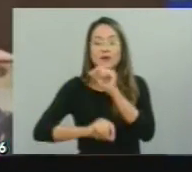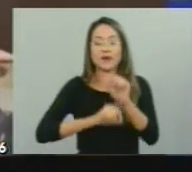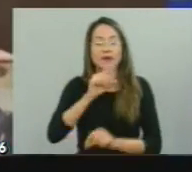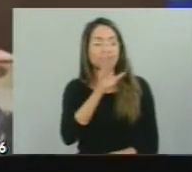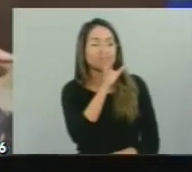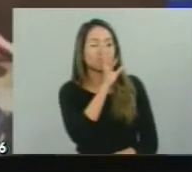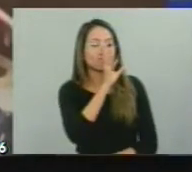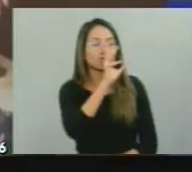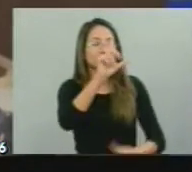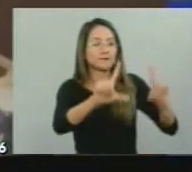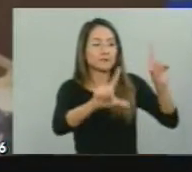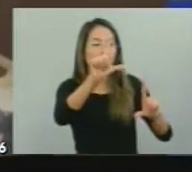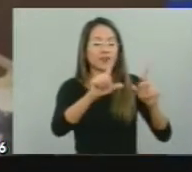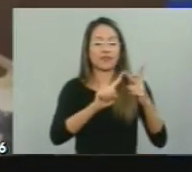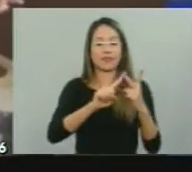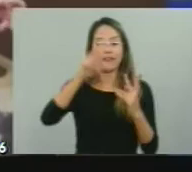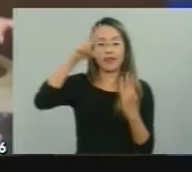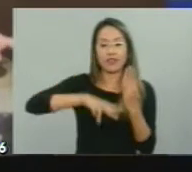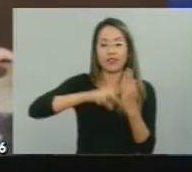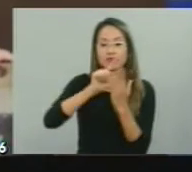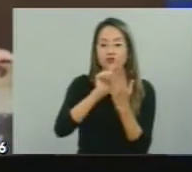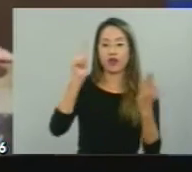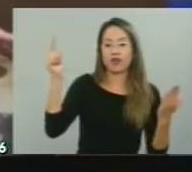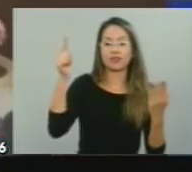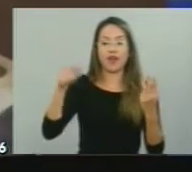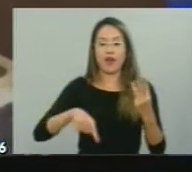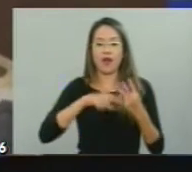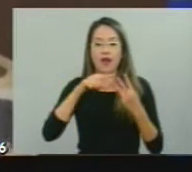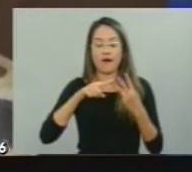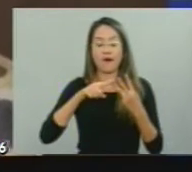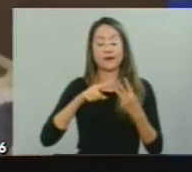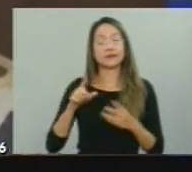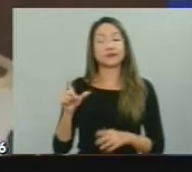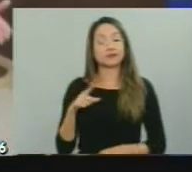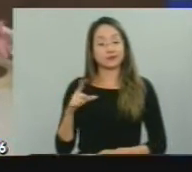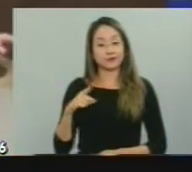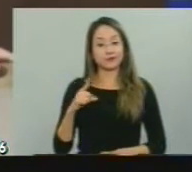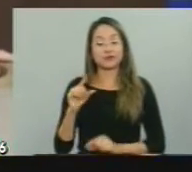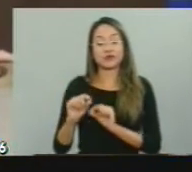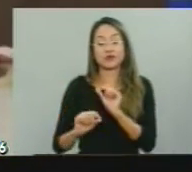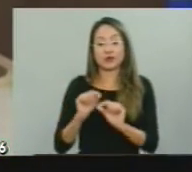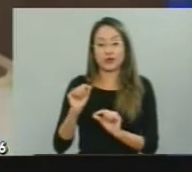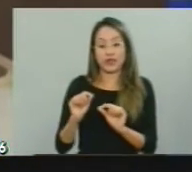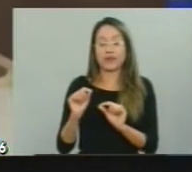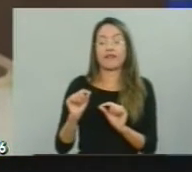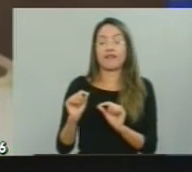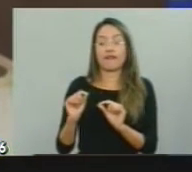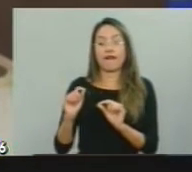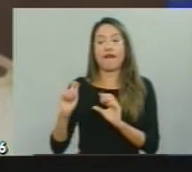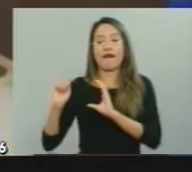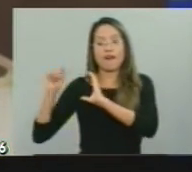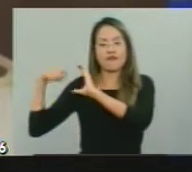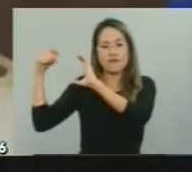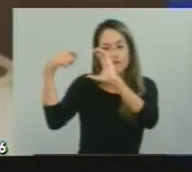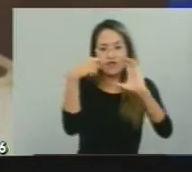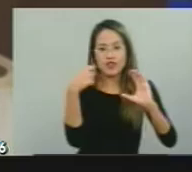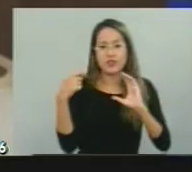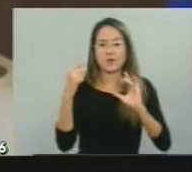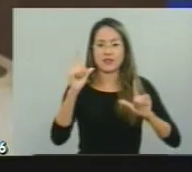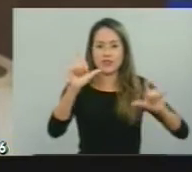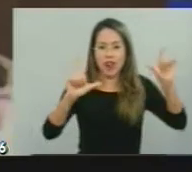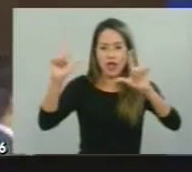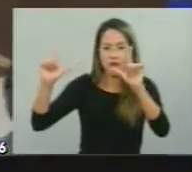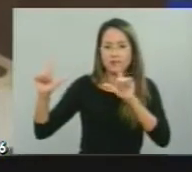mediatizado, a narrativa de uma mídia absolutamente engajada, inclusive nesse impeachment,